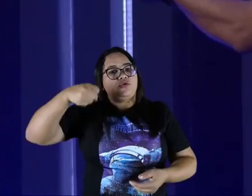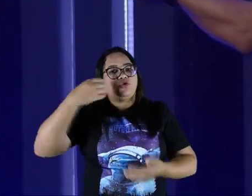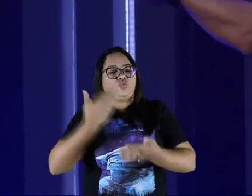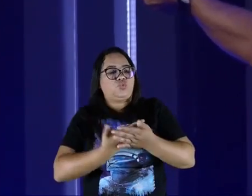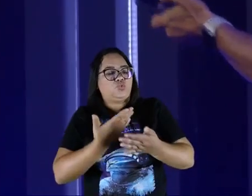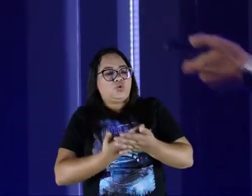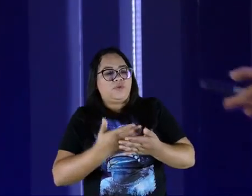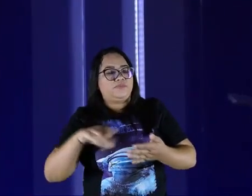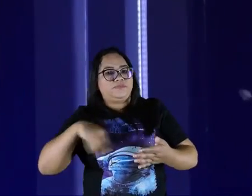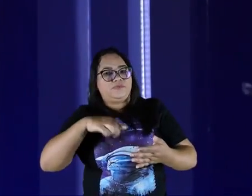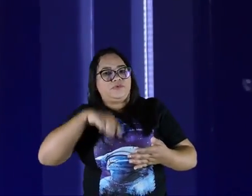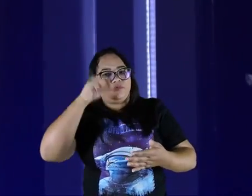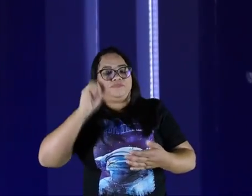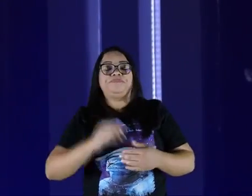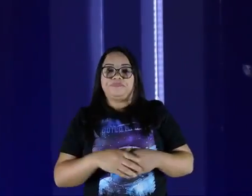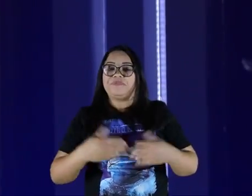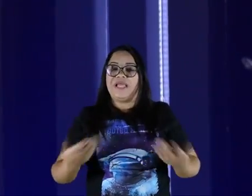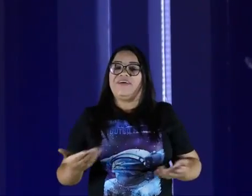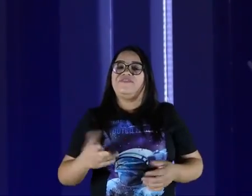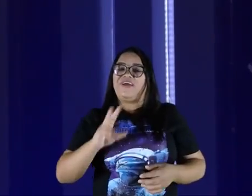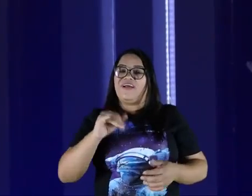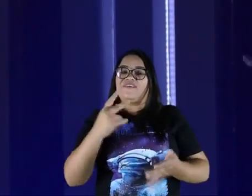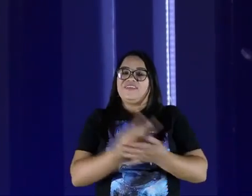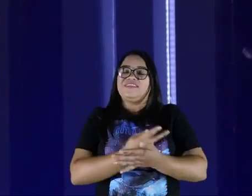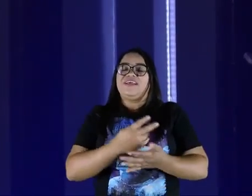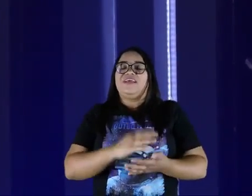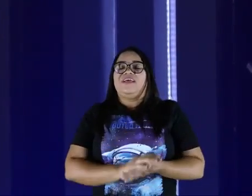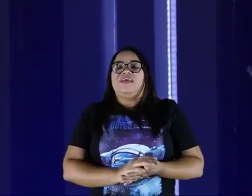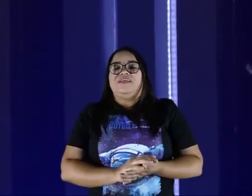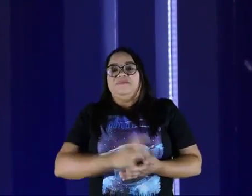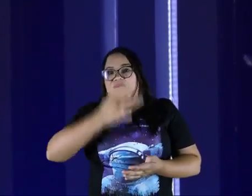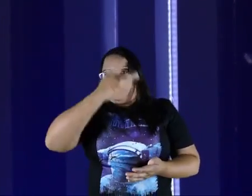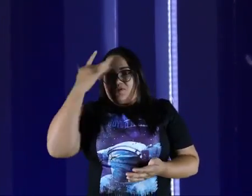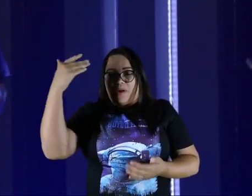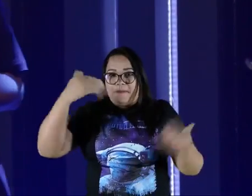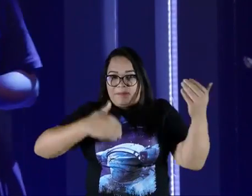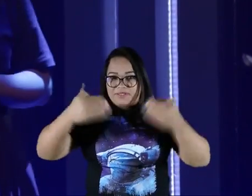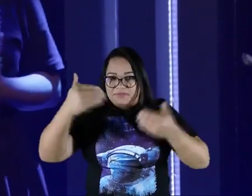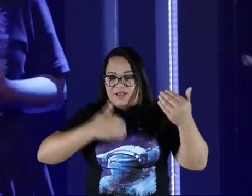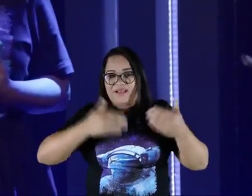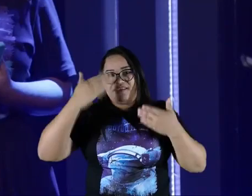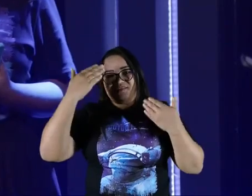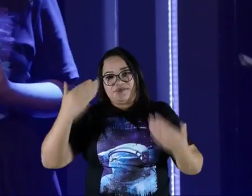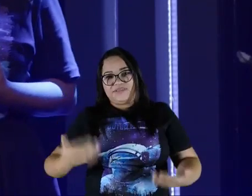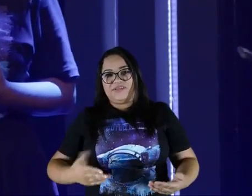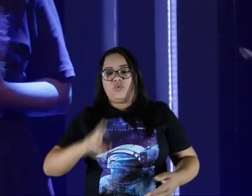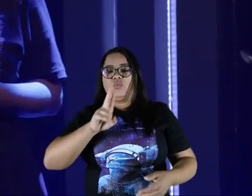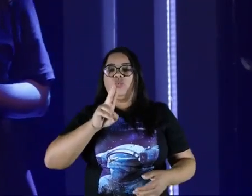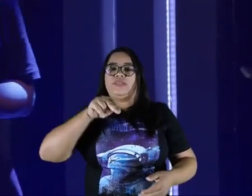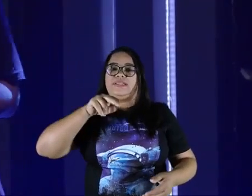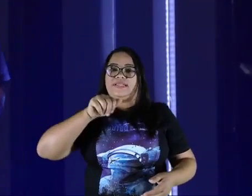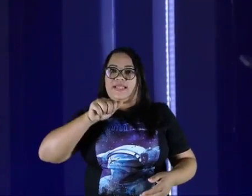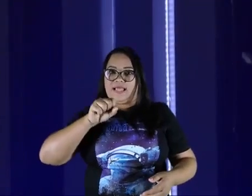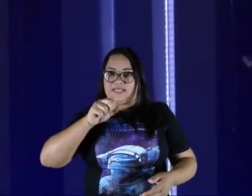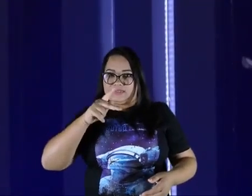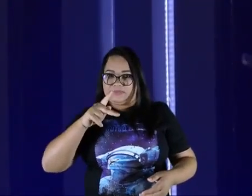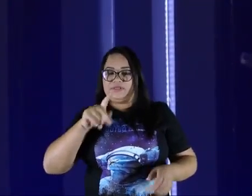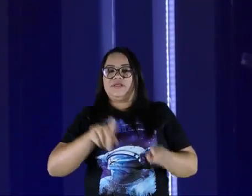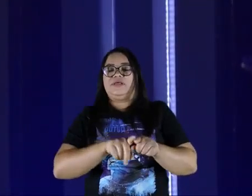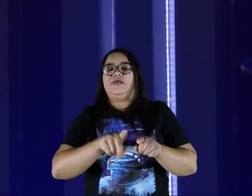sorteio da bolsa, né? Isso, a gente tá rolando aí o sorteio das bolsas de estudo. Muita gente já tá participando. A gente quer agradecer o NASP, a gente quer agradecer o